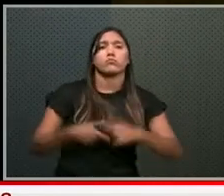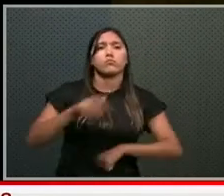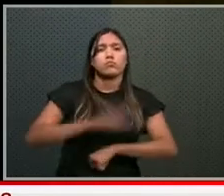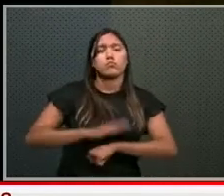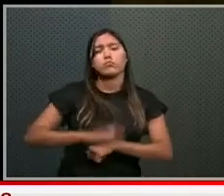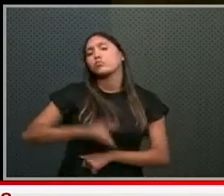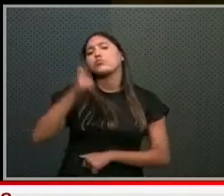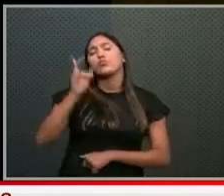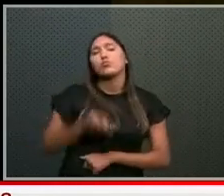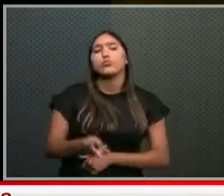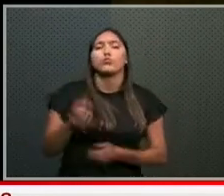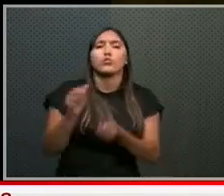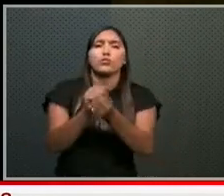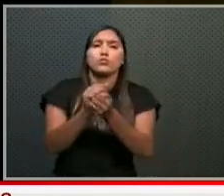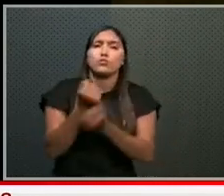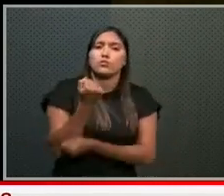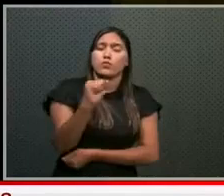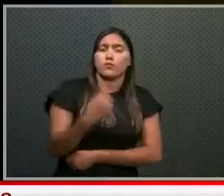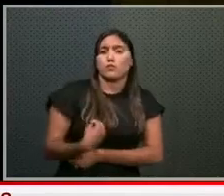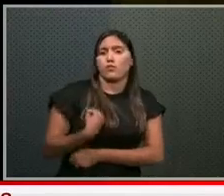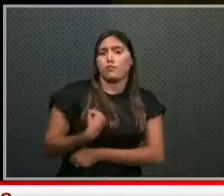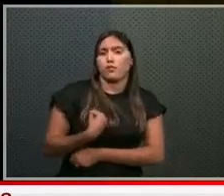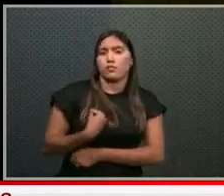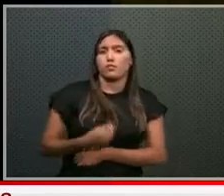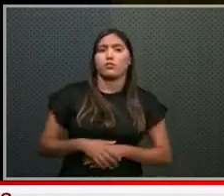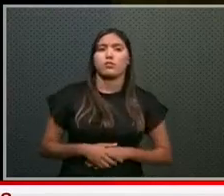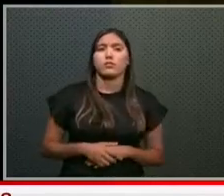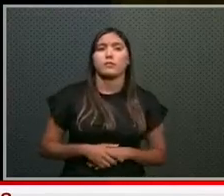juntos nessa luta em defesa da vida